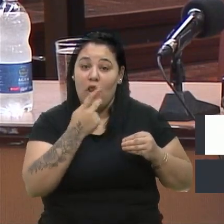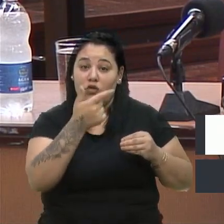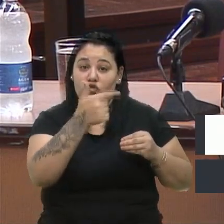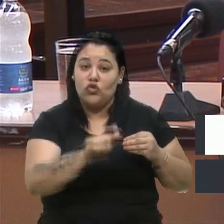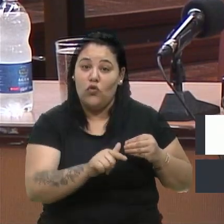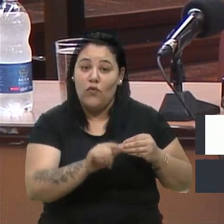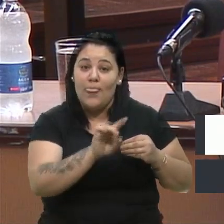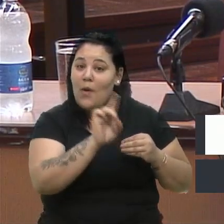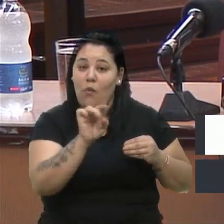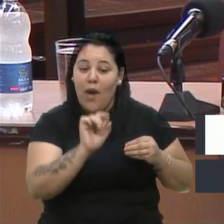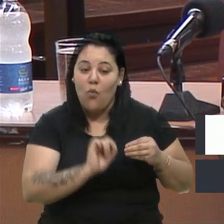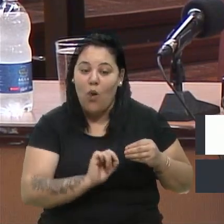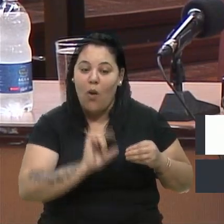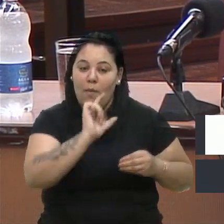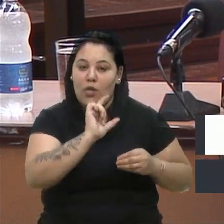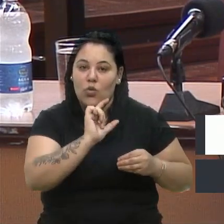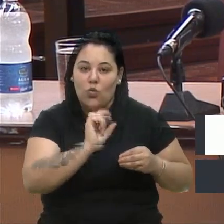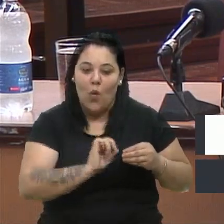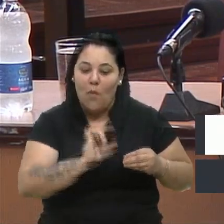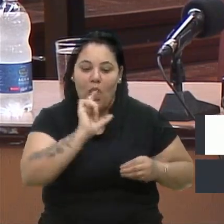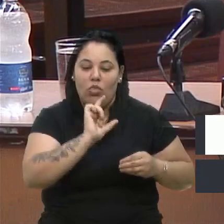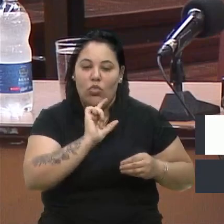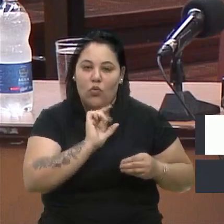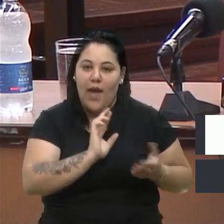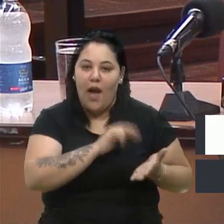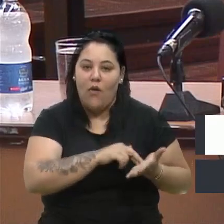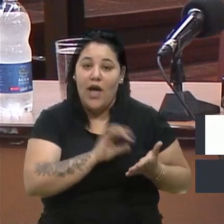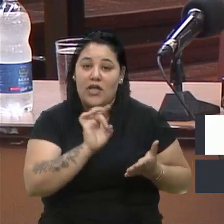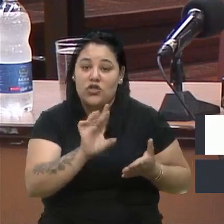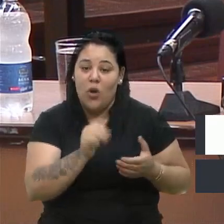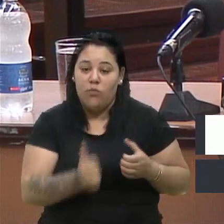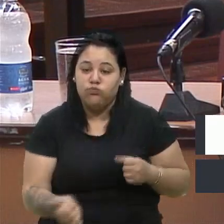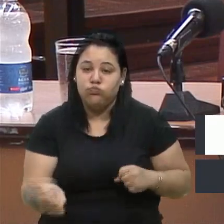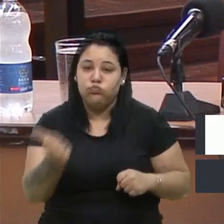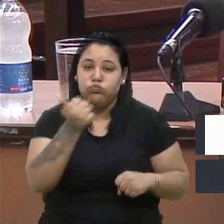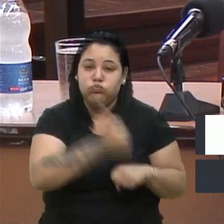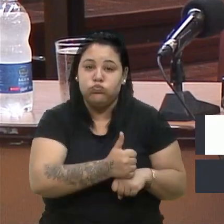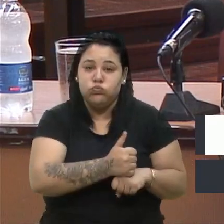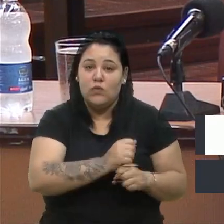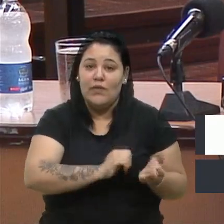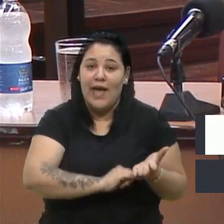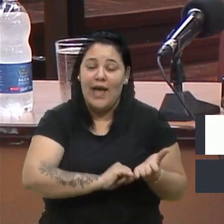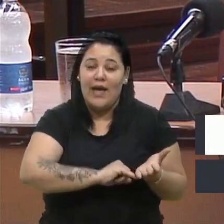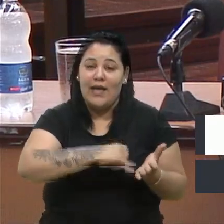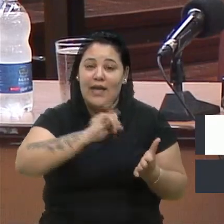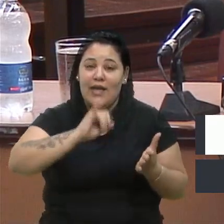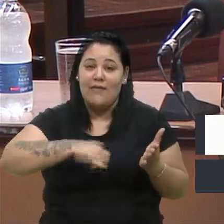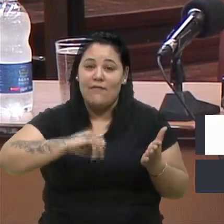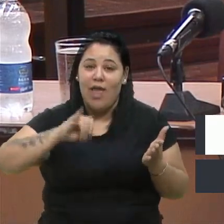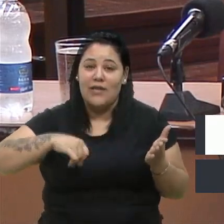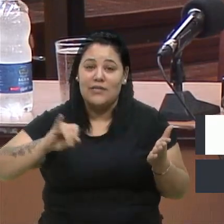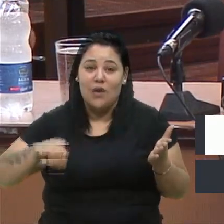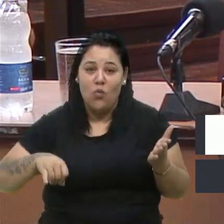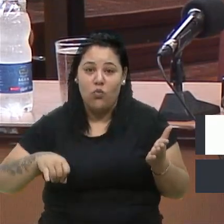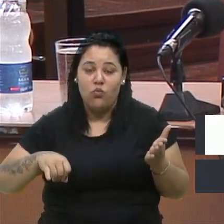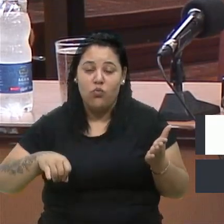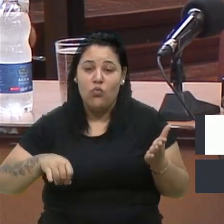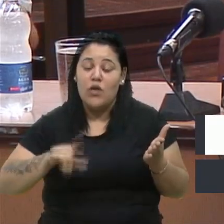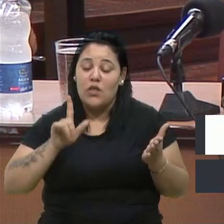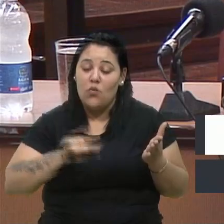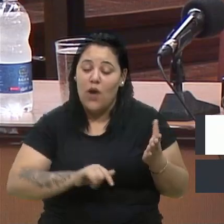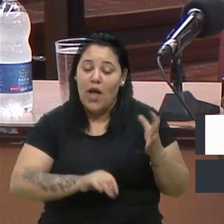é aumento real, não é ganho real, é reposição inflacionária. Nada mais justo do que